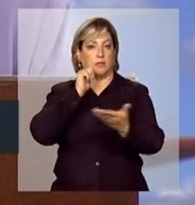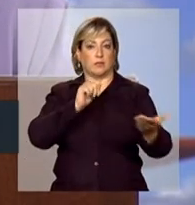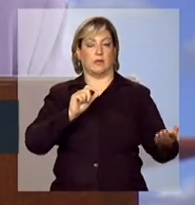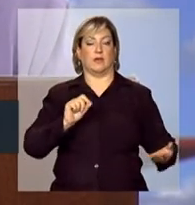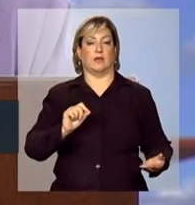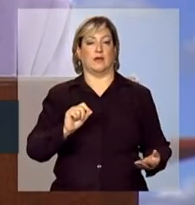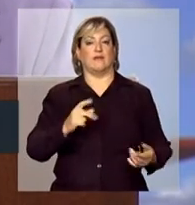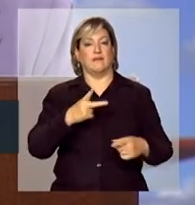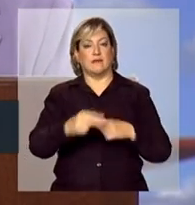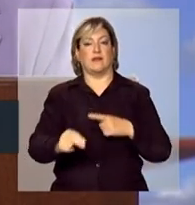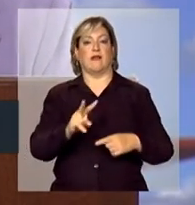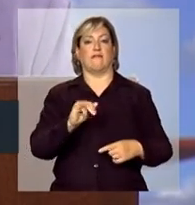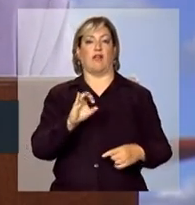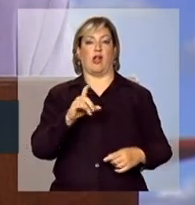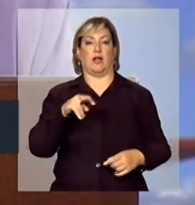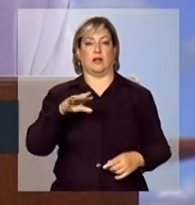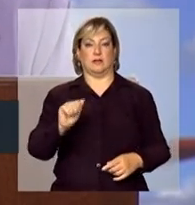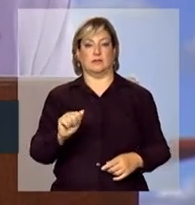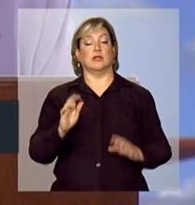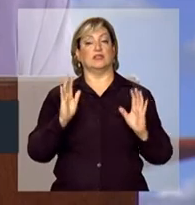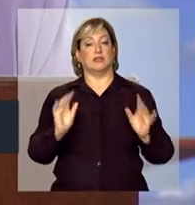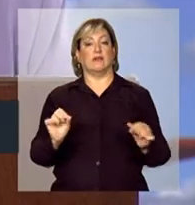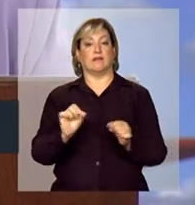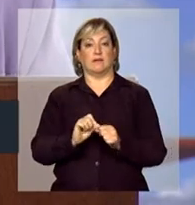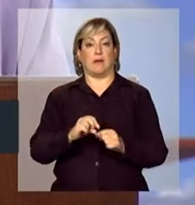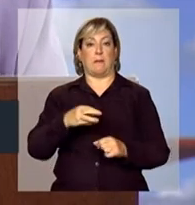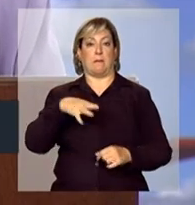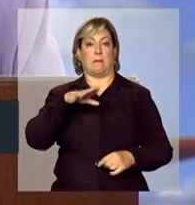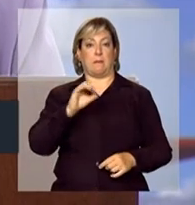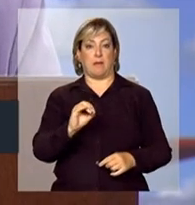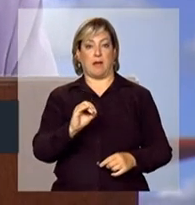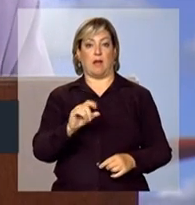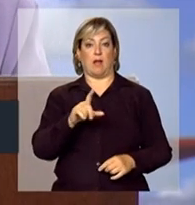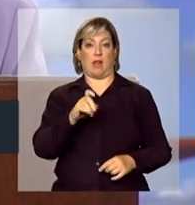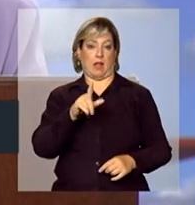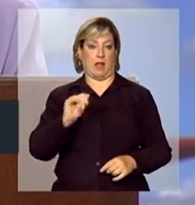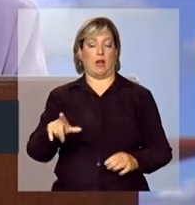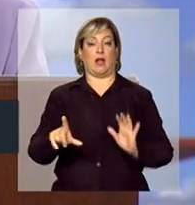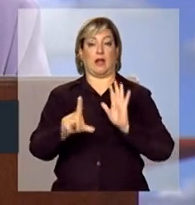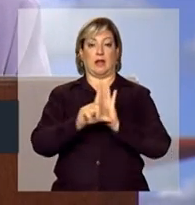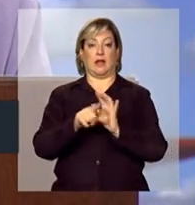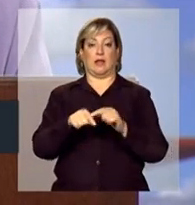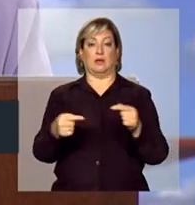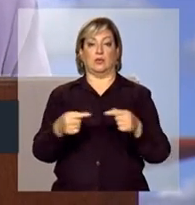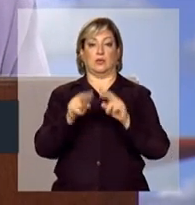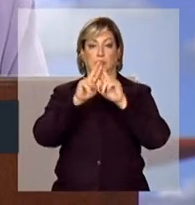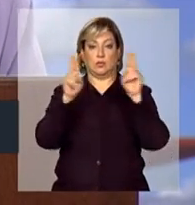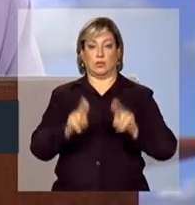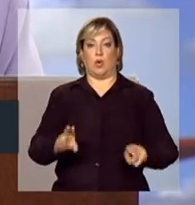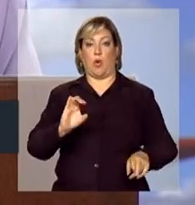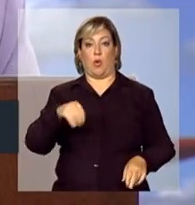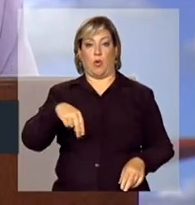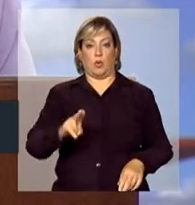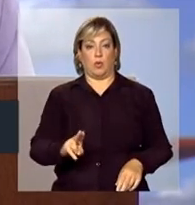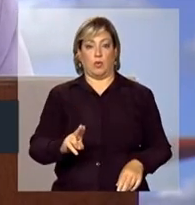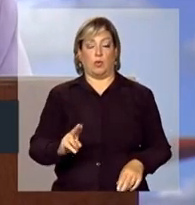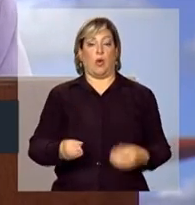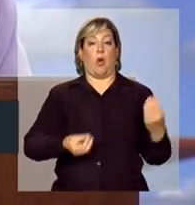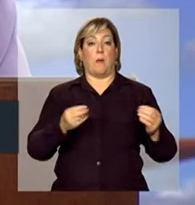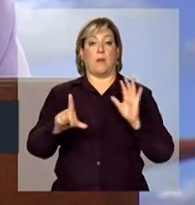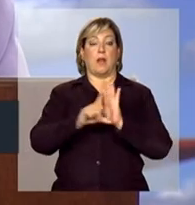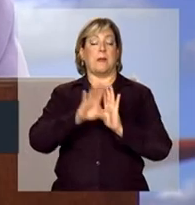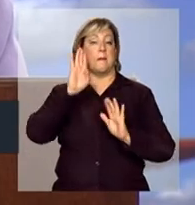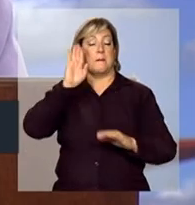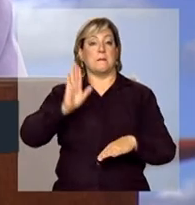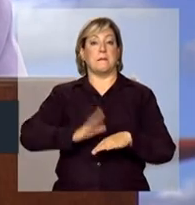Marco legal saudado e como uma das legislações mais avançadas do